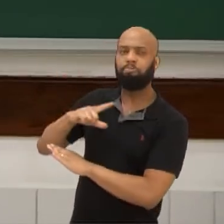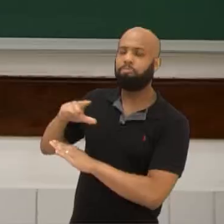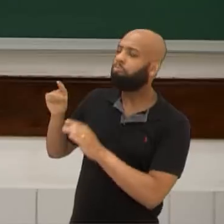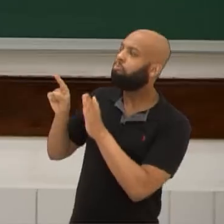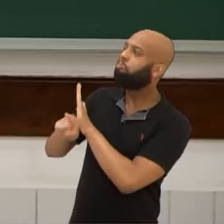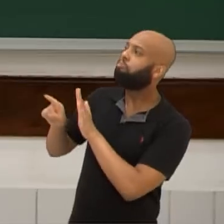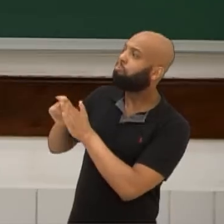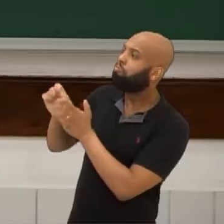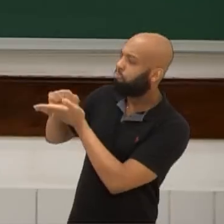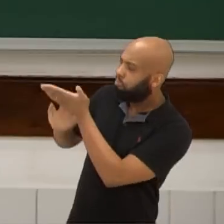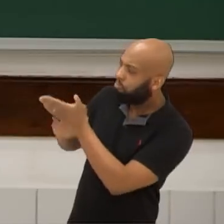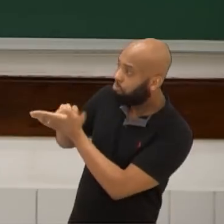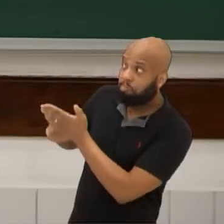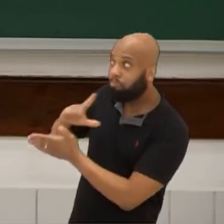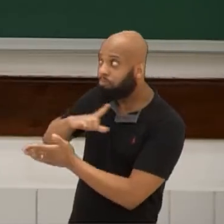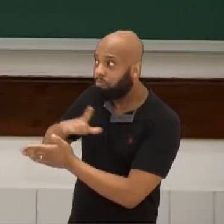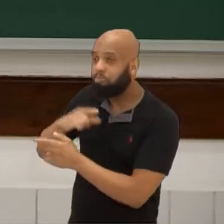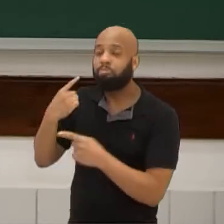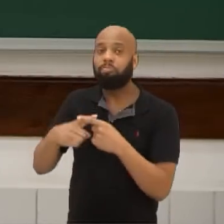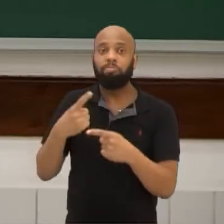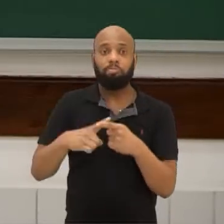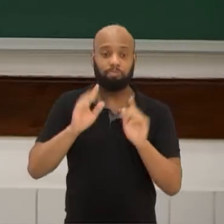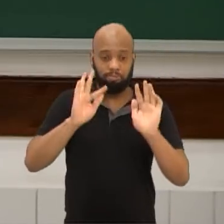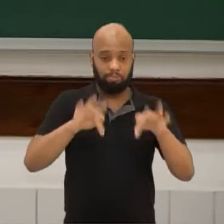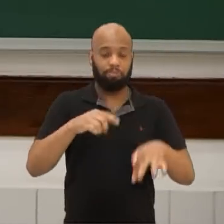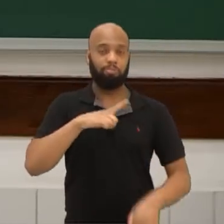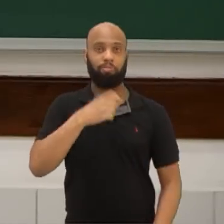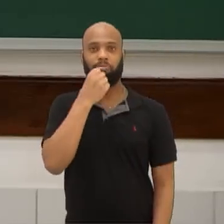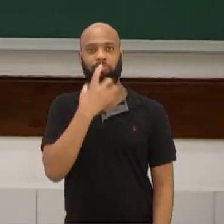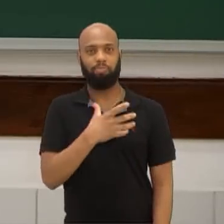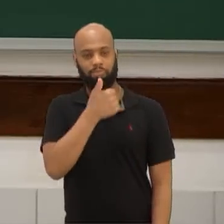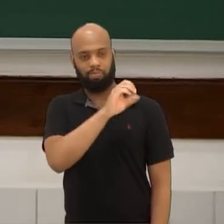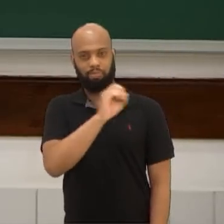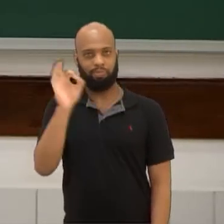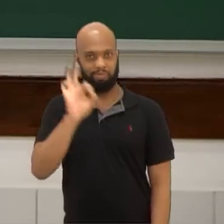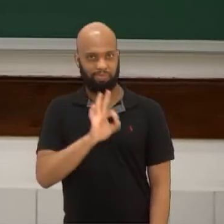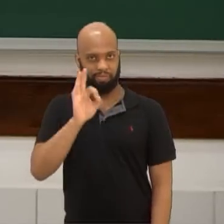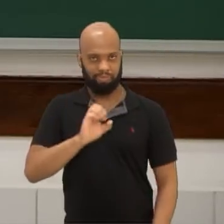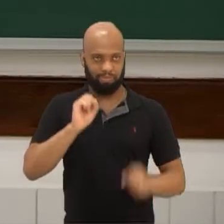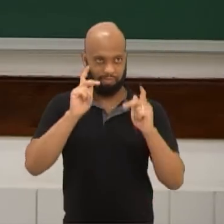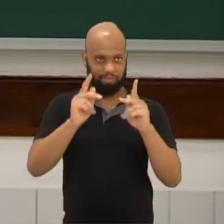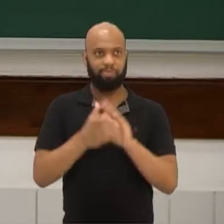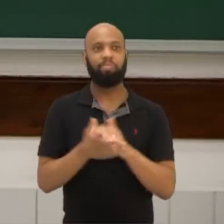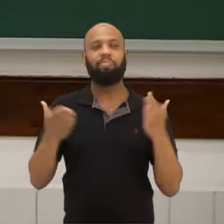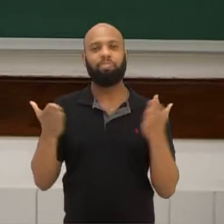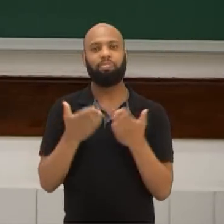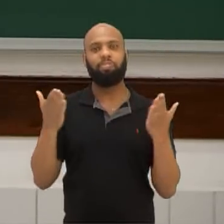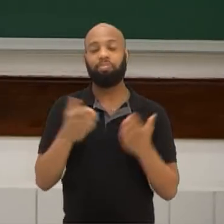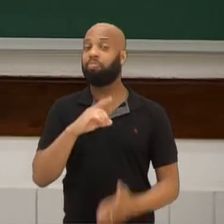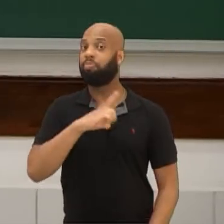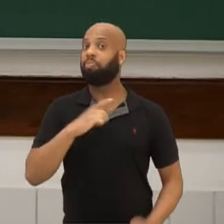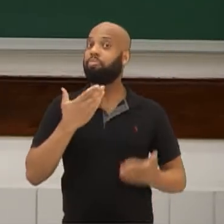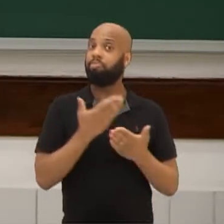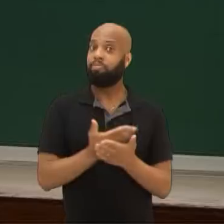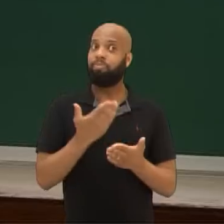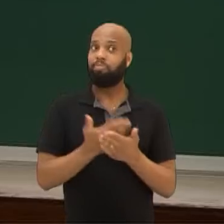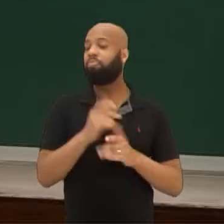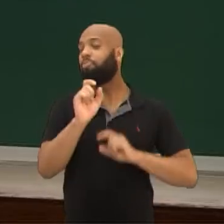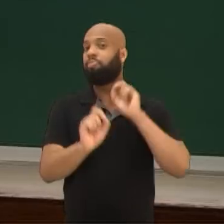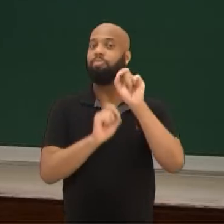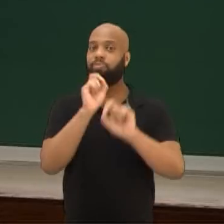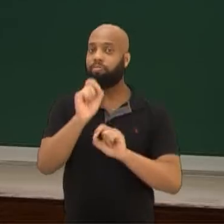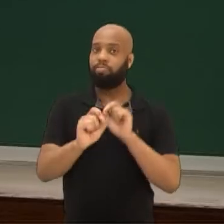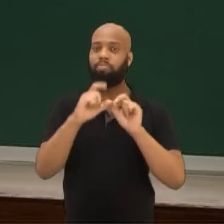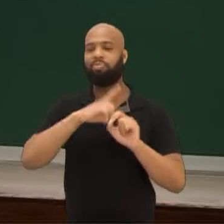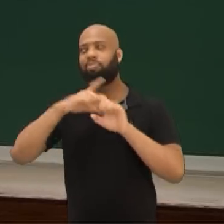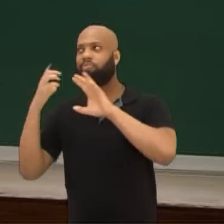tudo no final, o quê? Seja 100%, né? Dê tudo certo, ok? Então vamos continuar e vamos começar nossa aula com